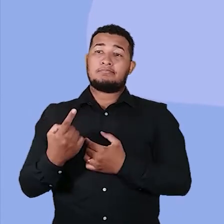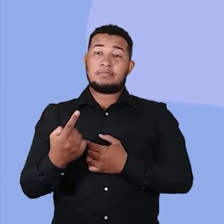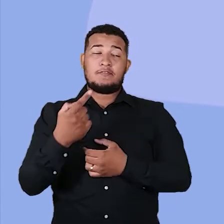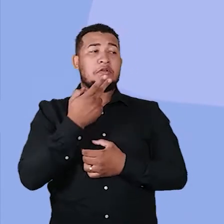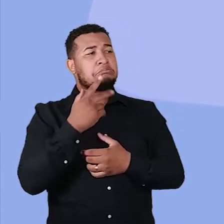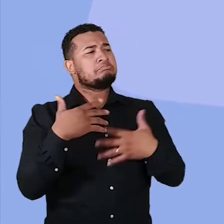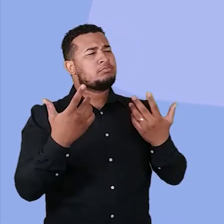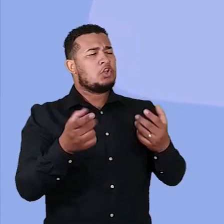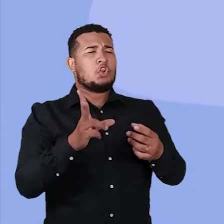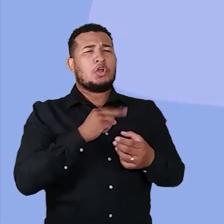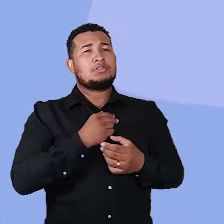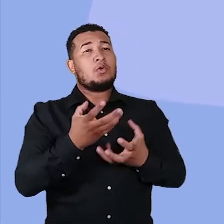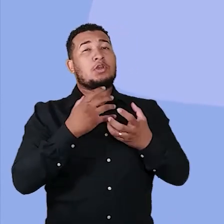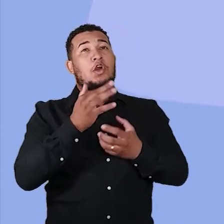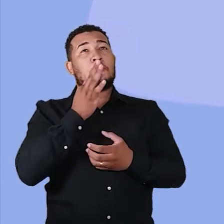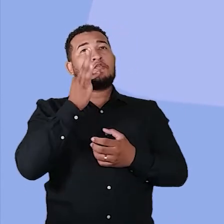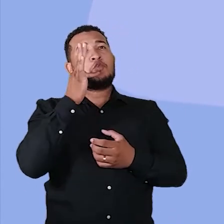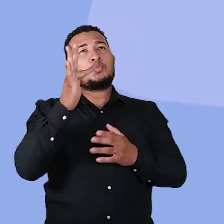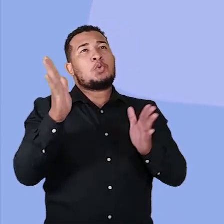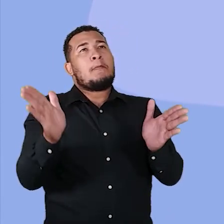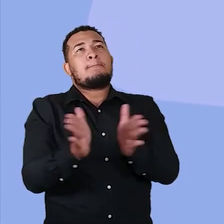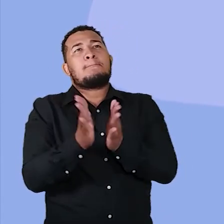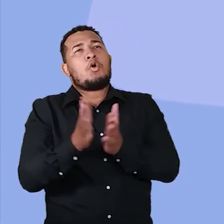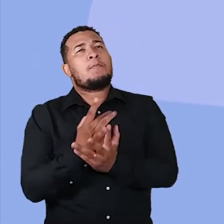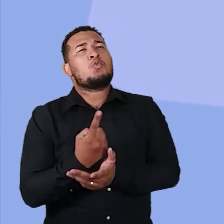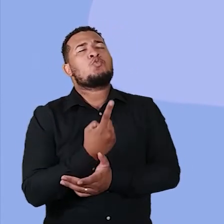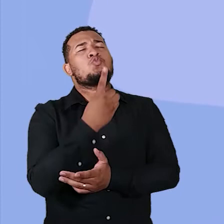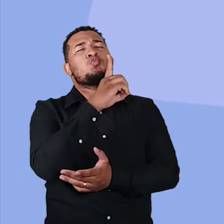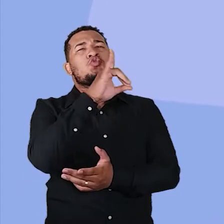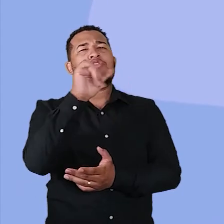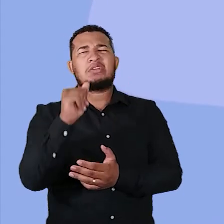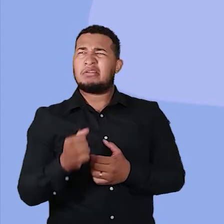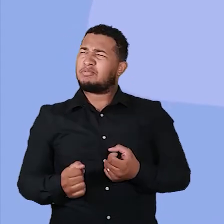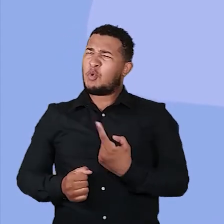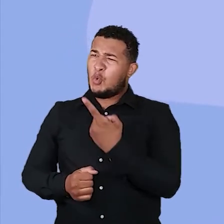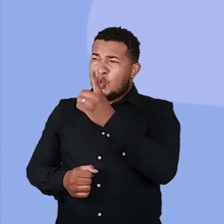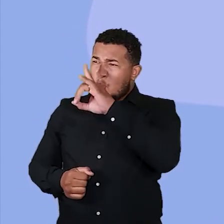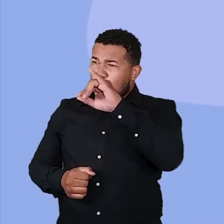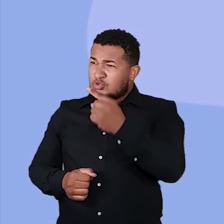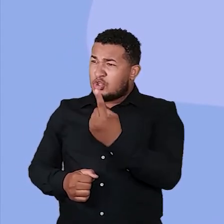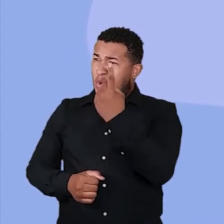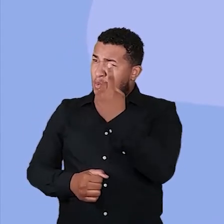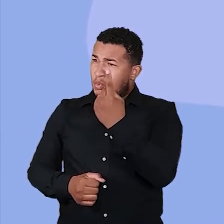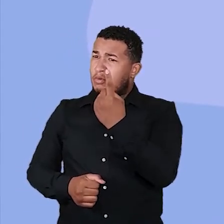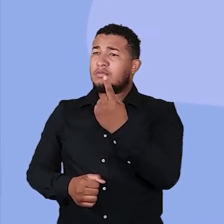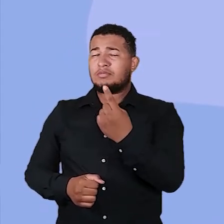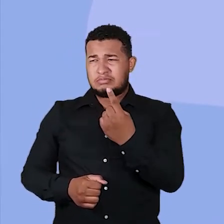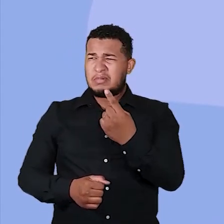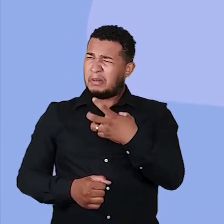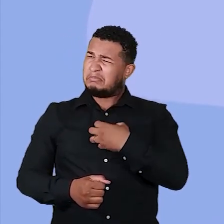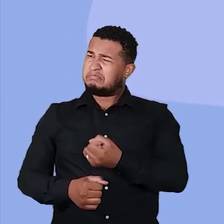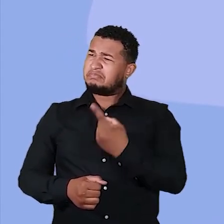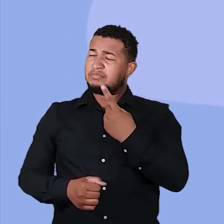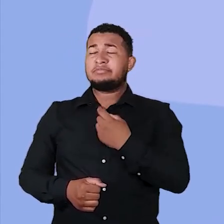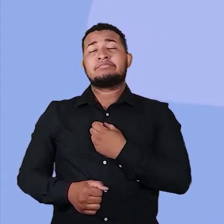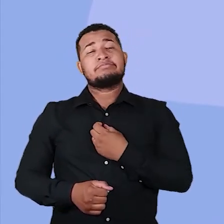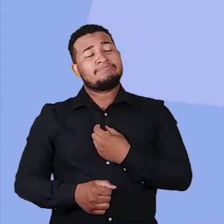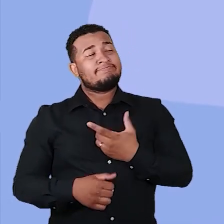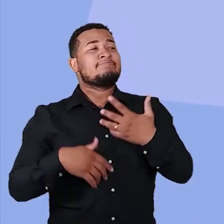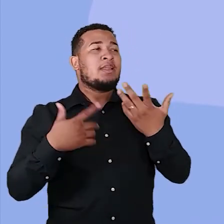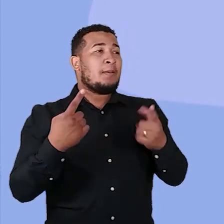Um diz, gostaria de ser pobre um dia. Um dia? Como assim? Pergunta o outro, muito